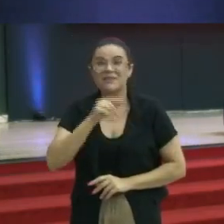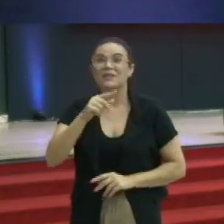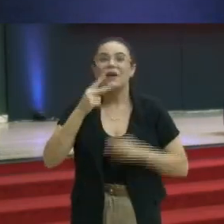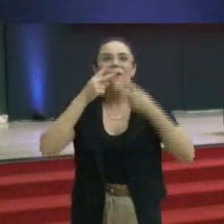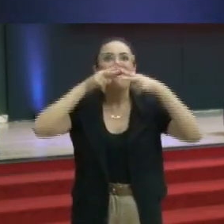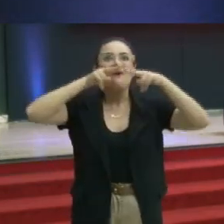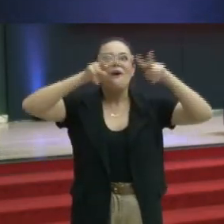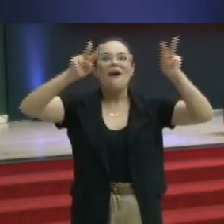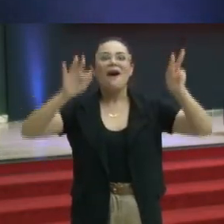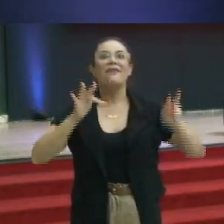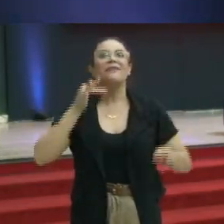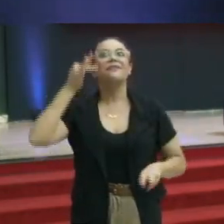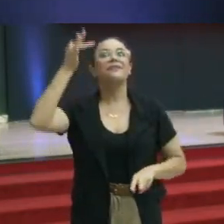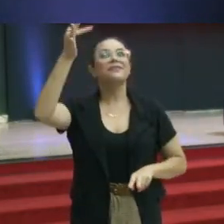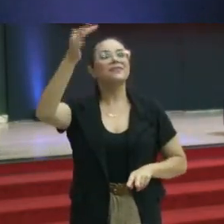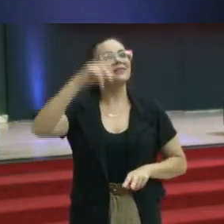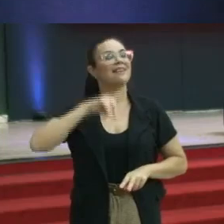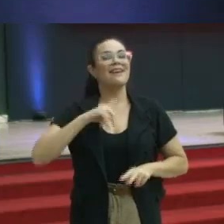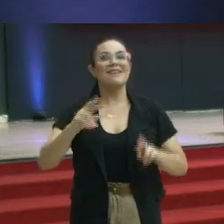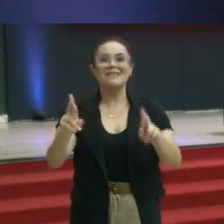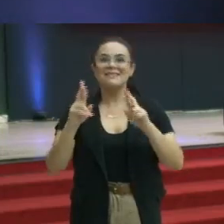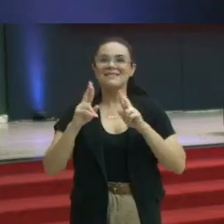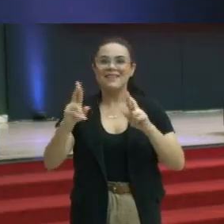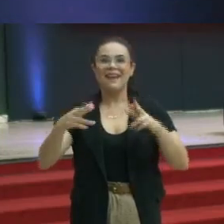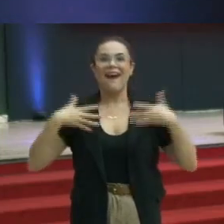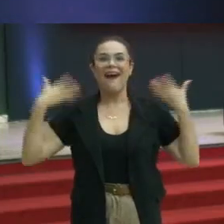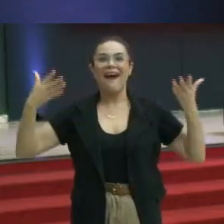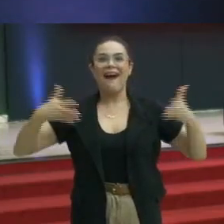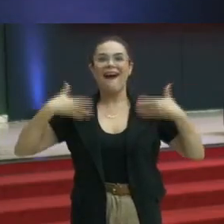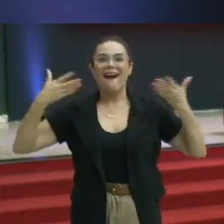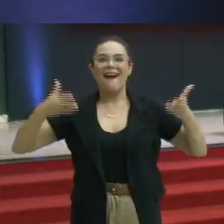com esperança, porque nenhuma